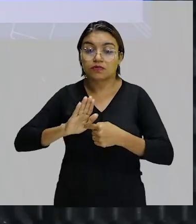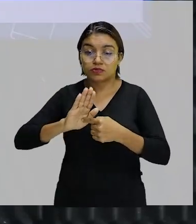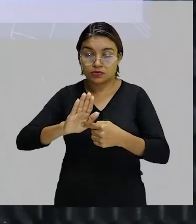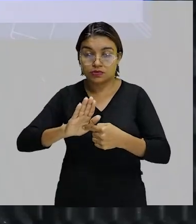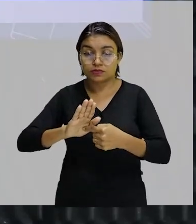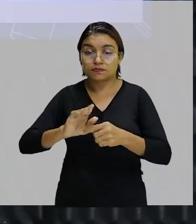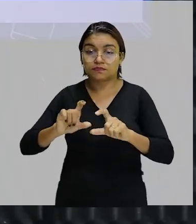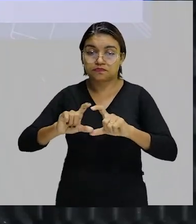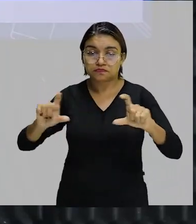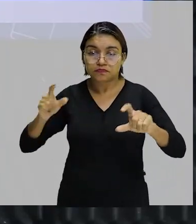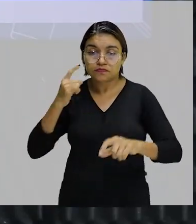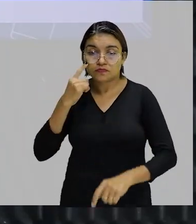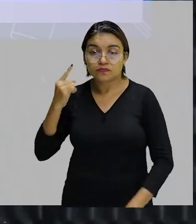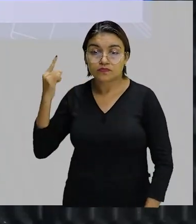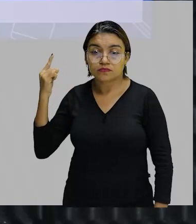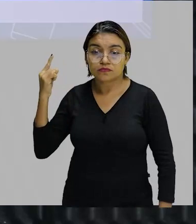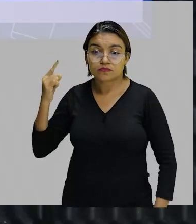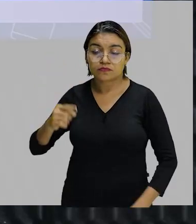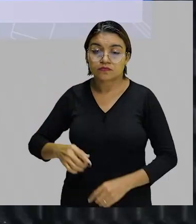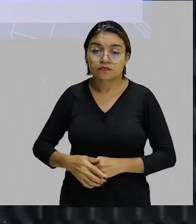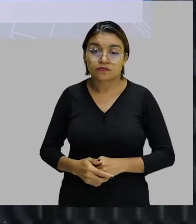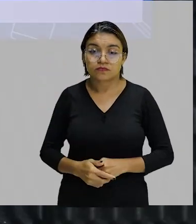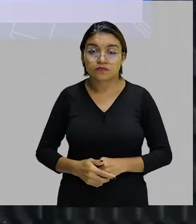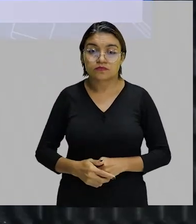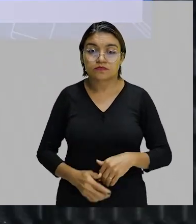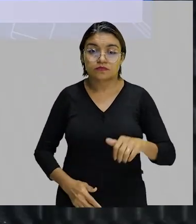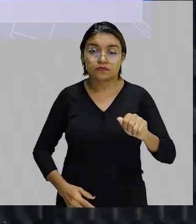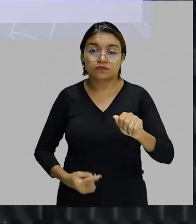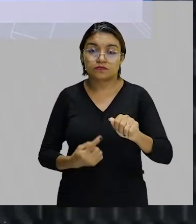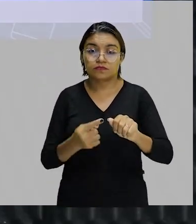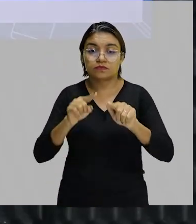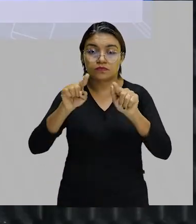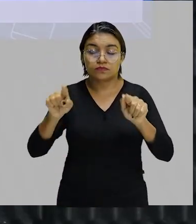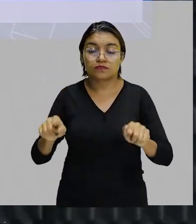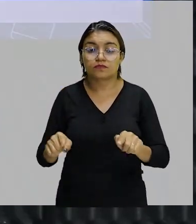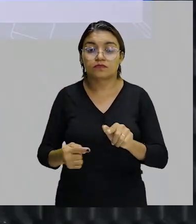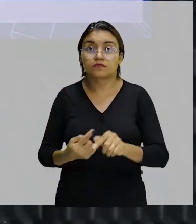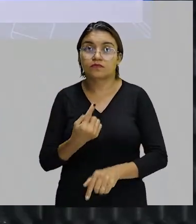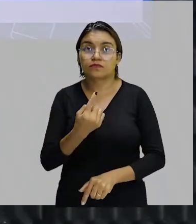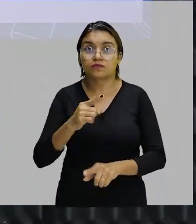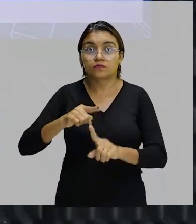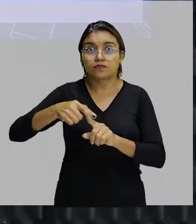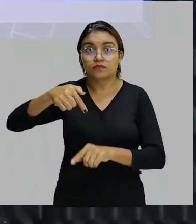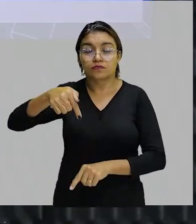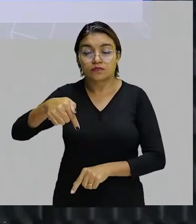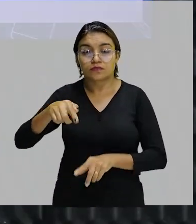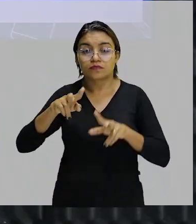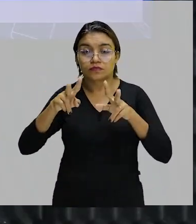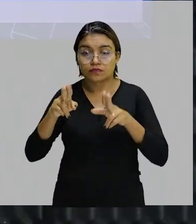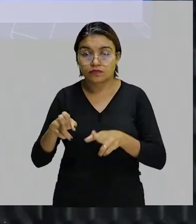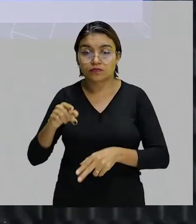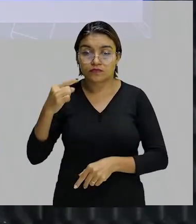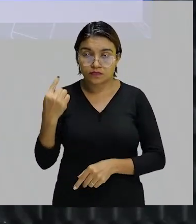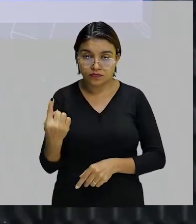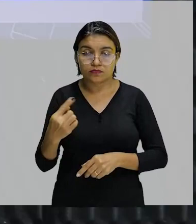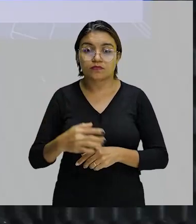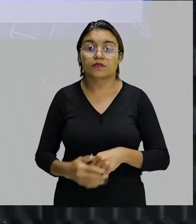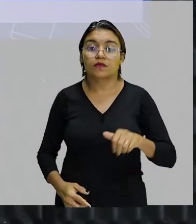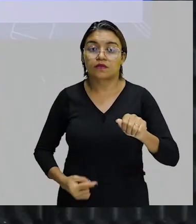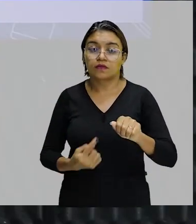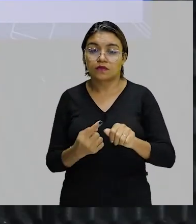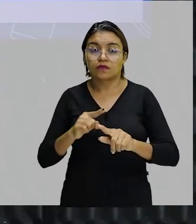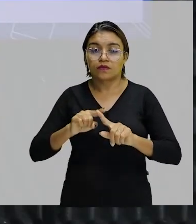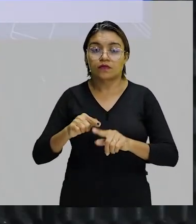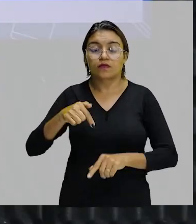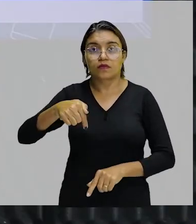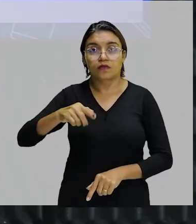segunda expressão. Olha como ficou. A1 que multiplica 1 mais Q é igual a unidade. A segunda expressão, A1Q